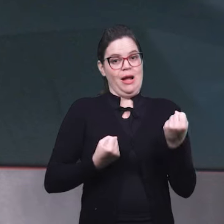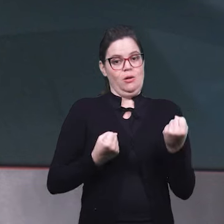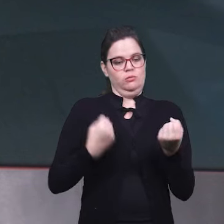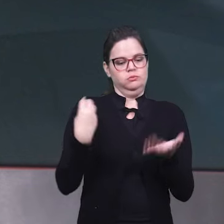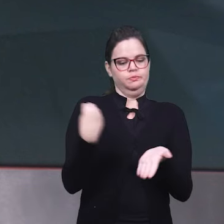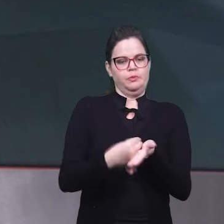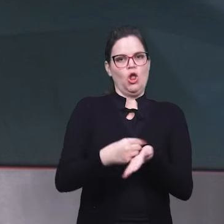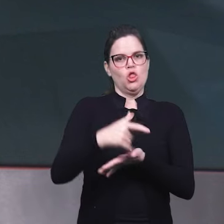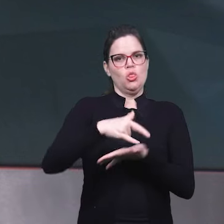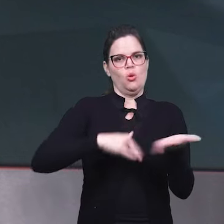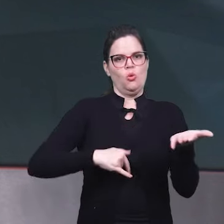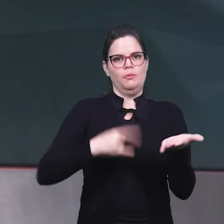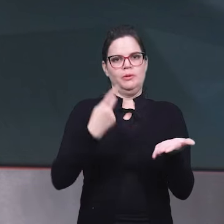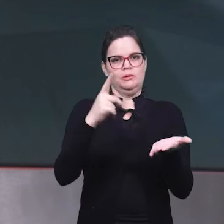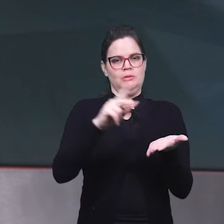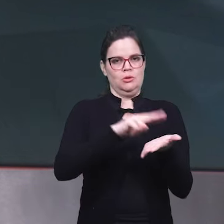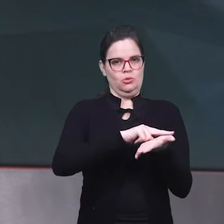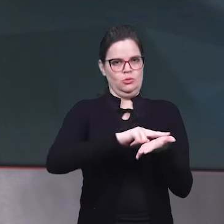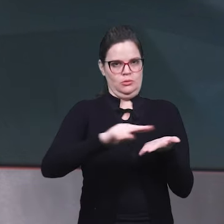nome,